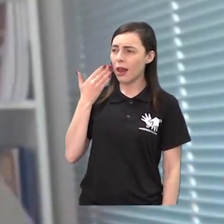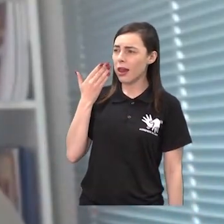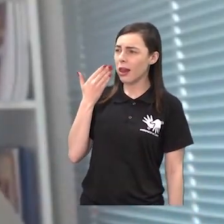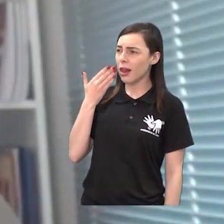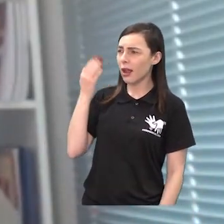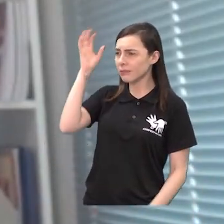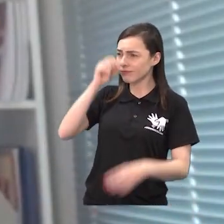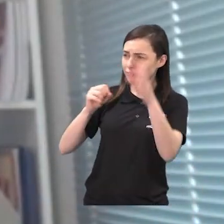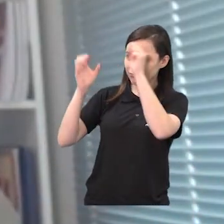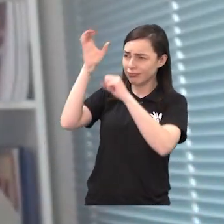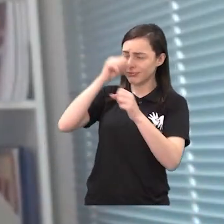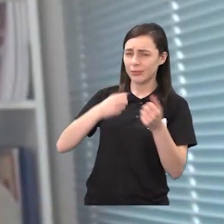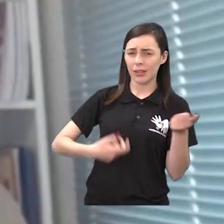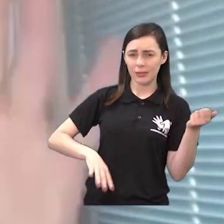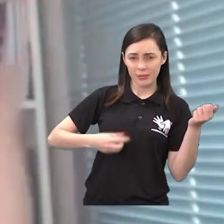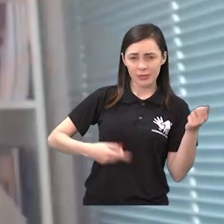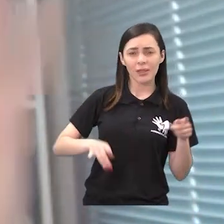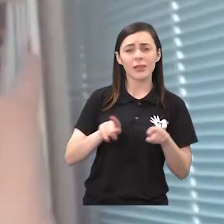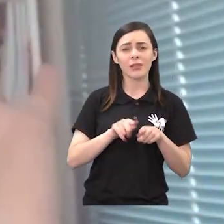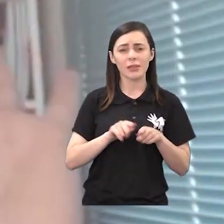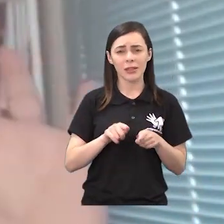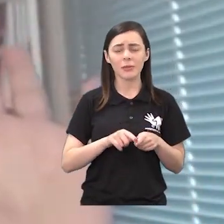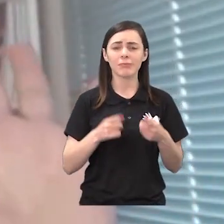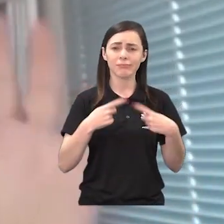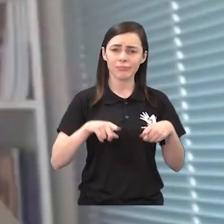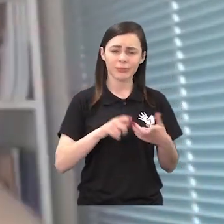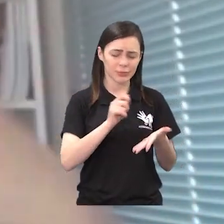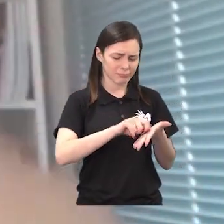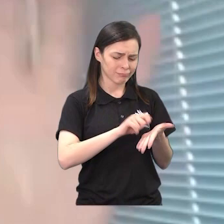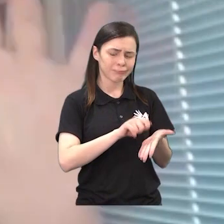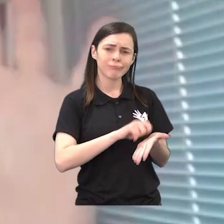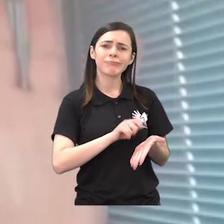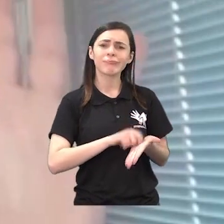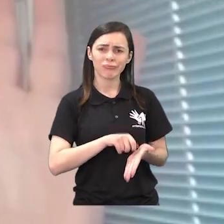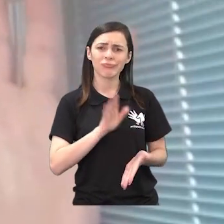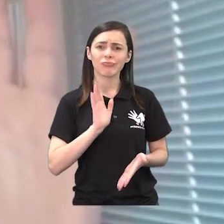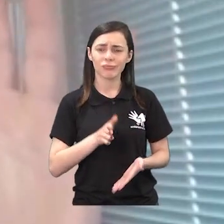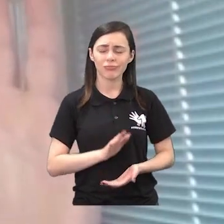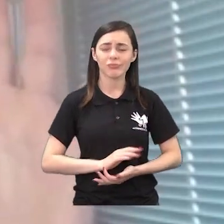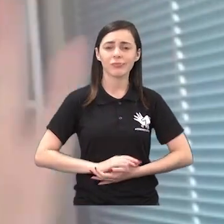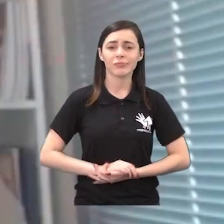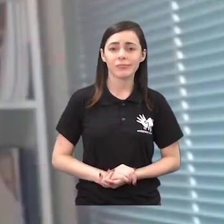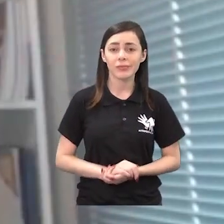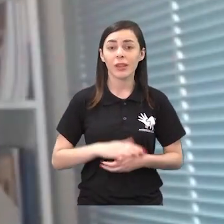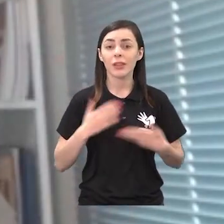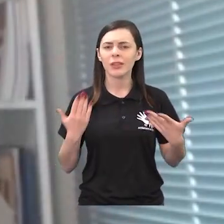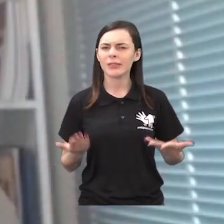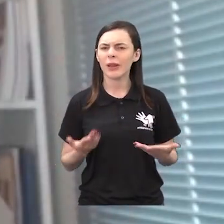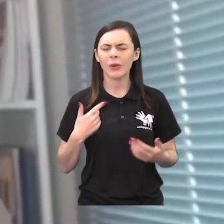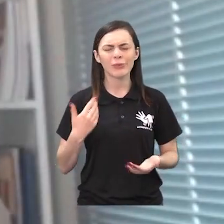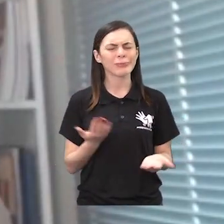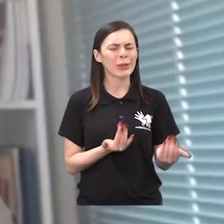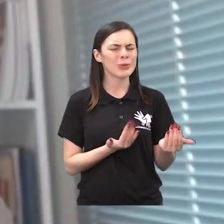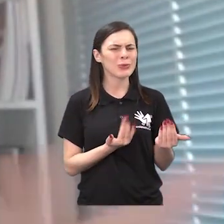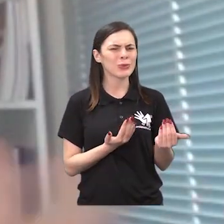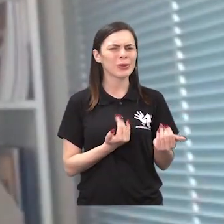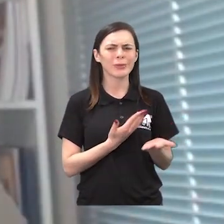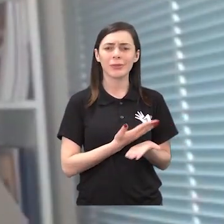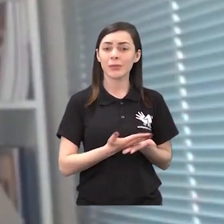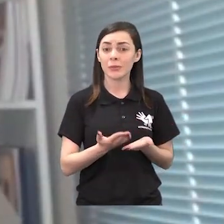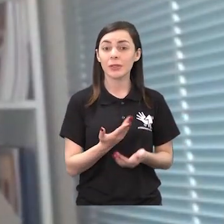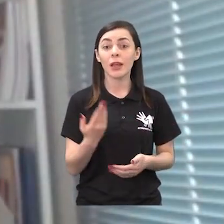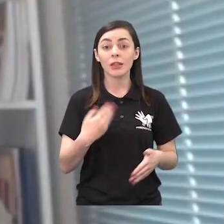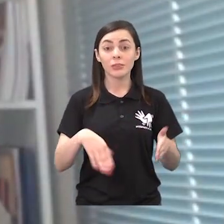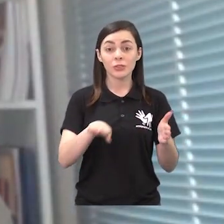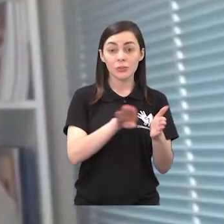tocar violão, E já compor canções, eu já saí compondo canções. Então, comecei muito cedo e quando eu